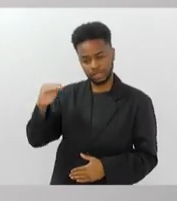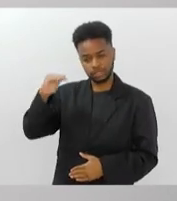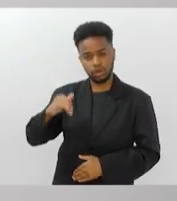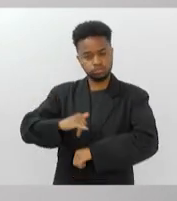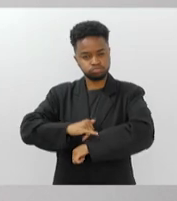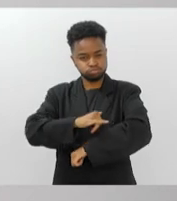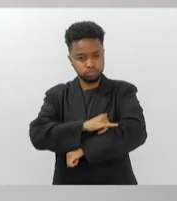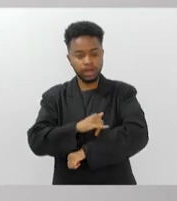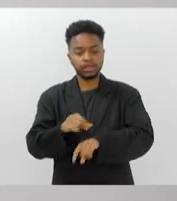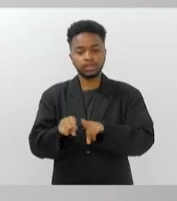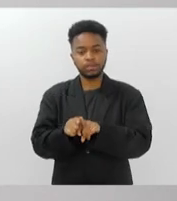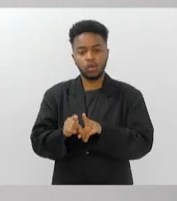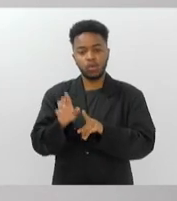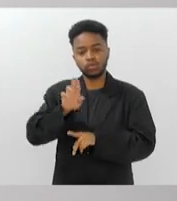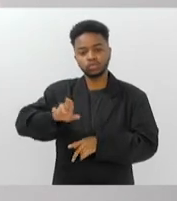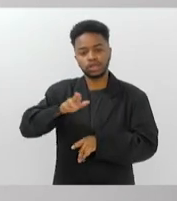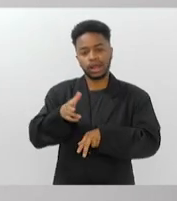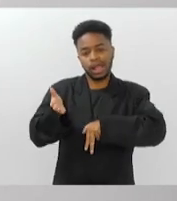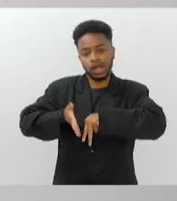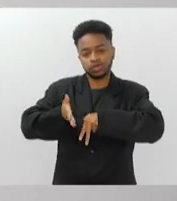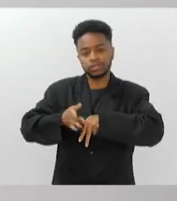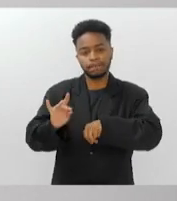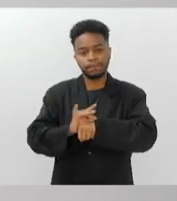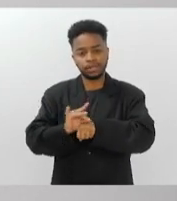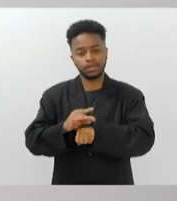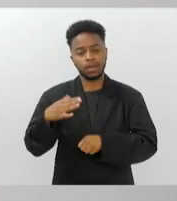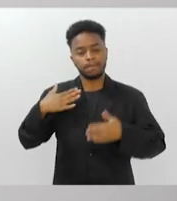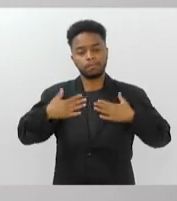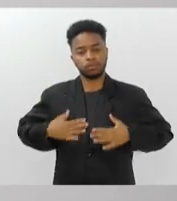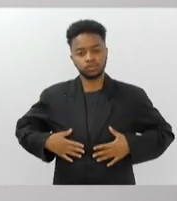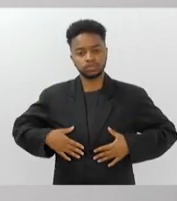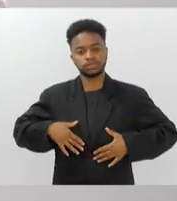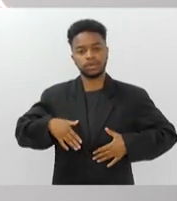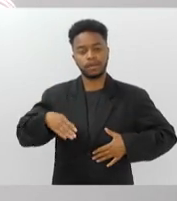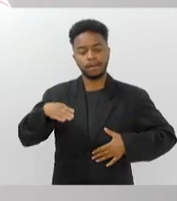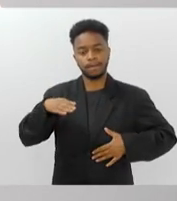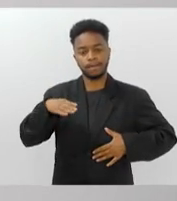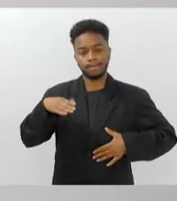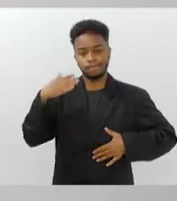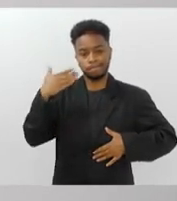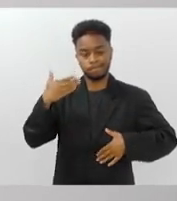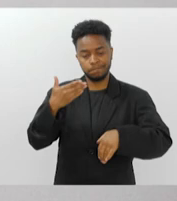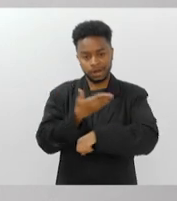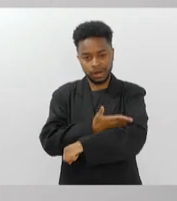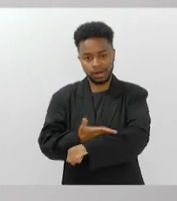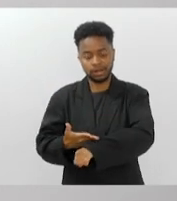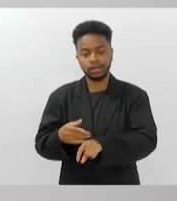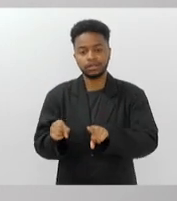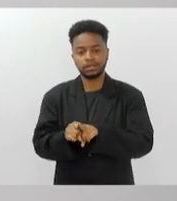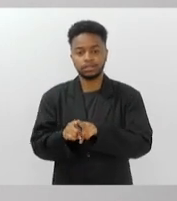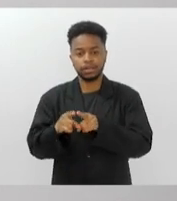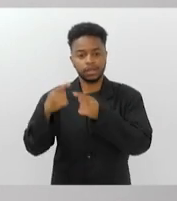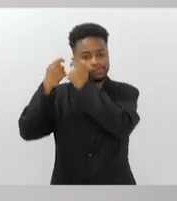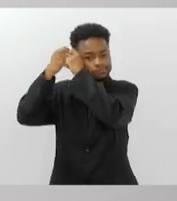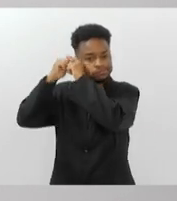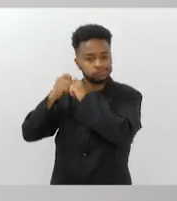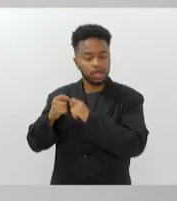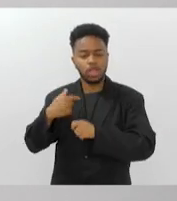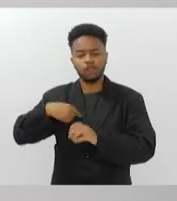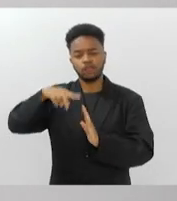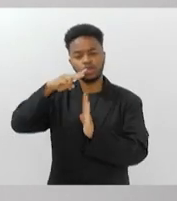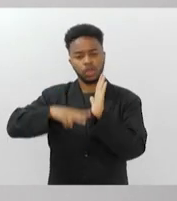gordinha tô de calça preta blusa branca e cabelo trançado bom eu vou ler minha